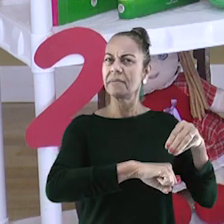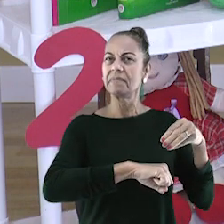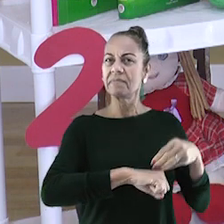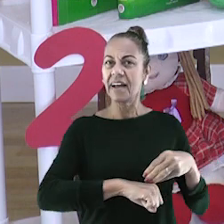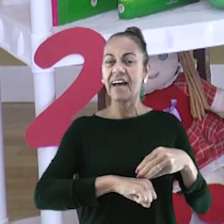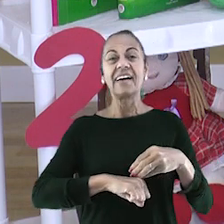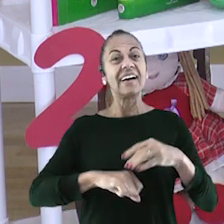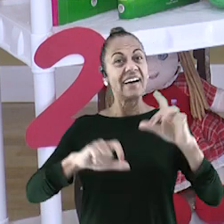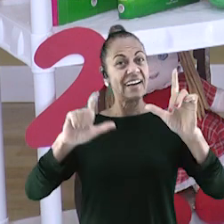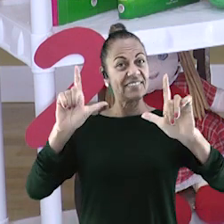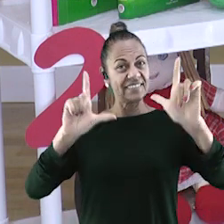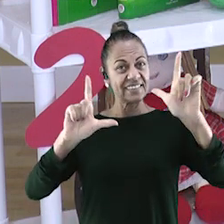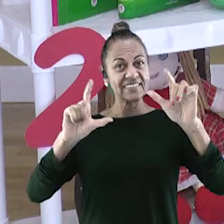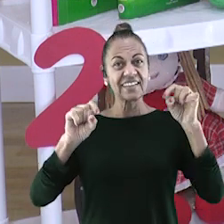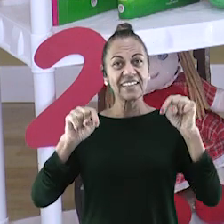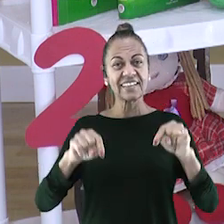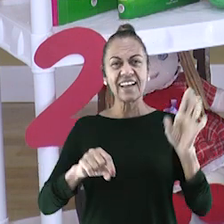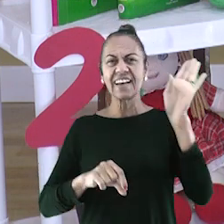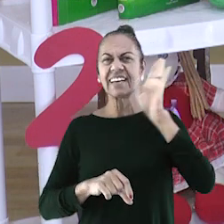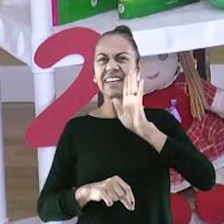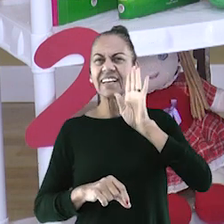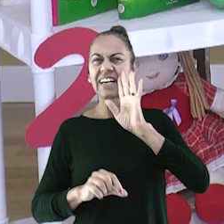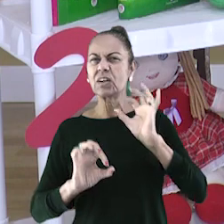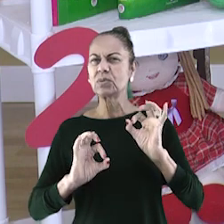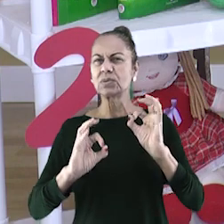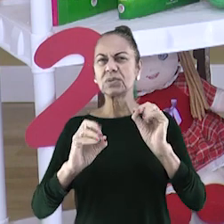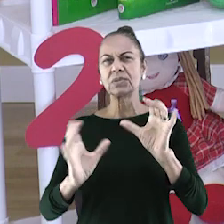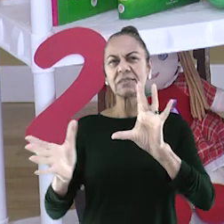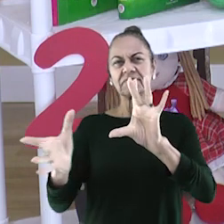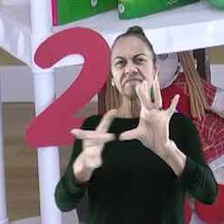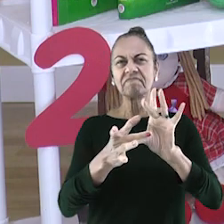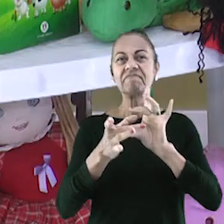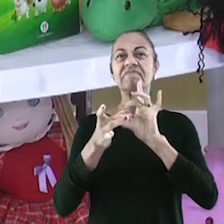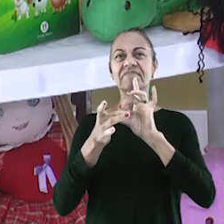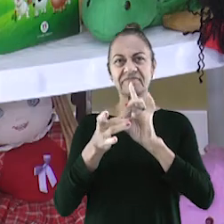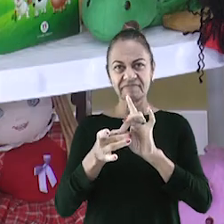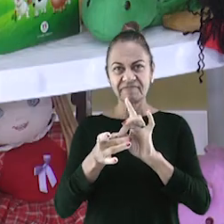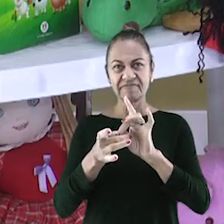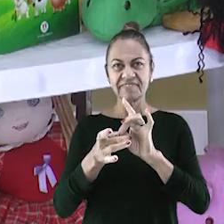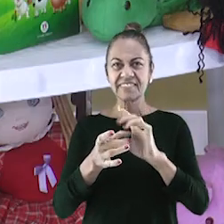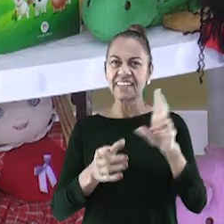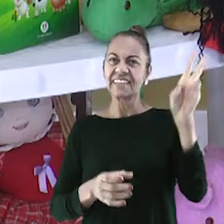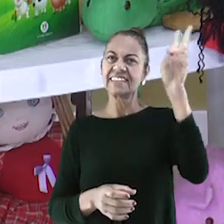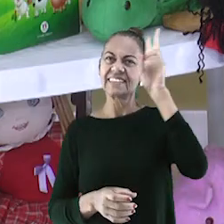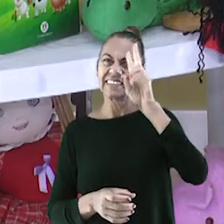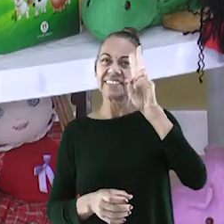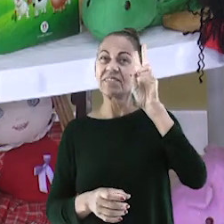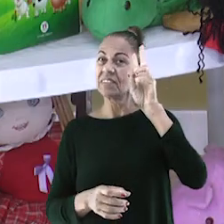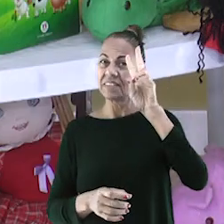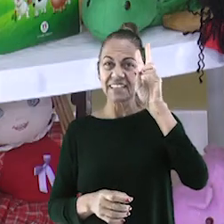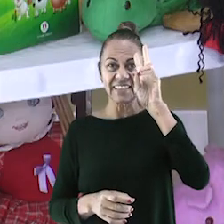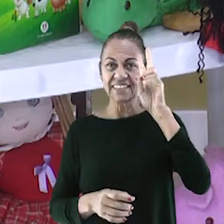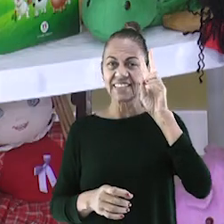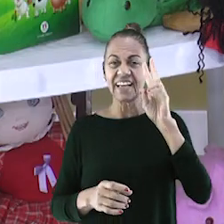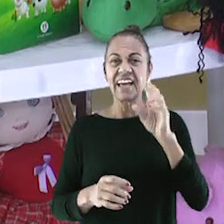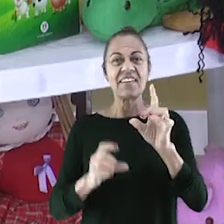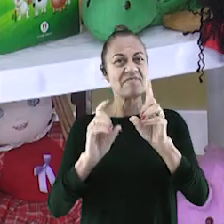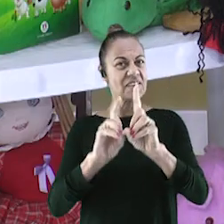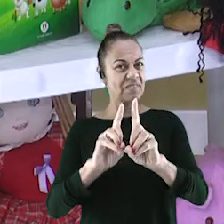curtiram, conta para os amigos e convida eles para assistirem a nossa programação. Vai ser muito legal estarmos todos